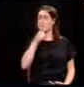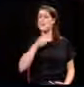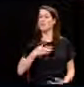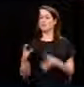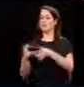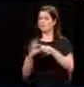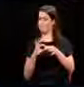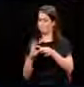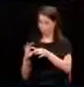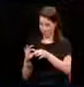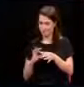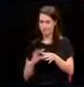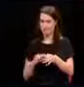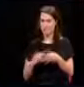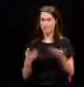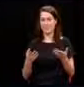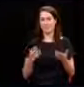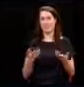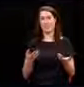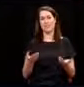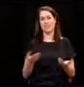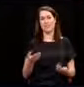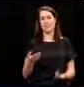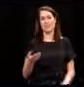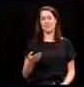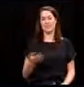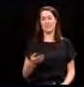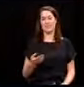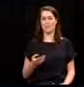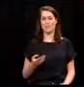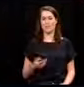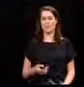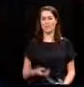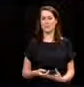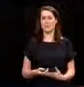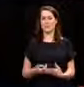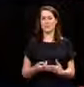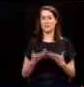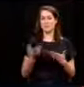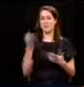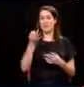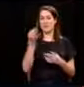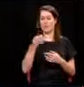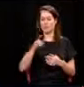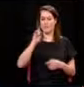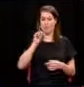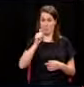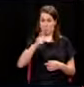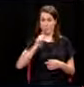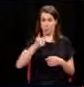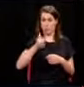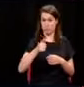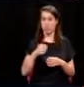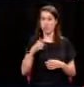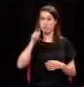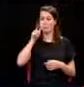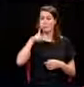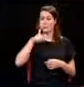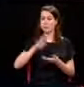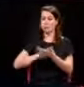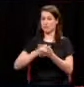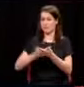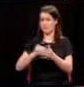chave daquilo que esperam ser um sucesso em relação à utilização do Servin por parte da linha Benfica decorre também da